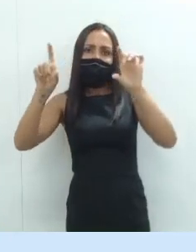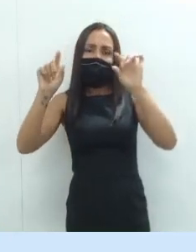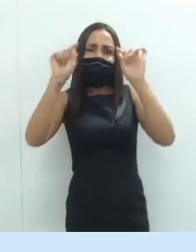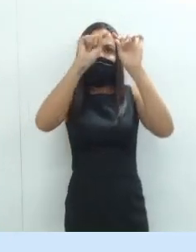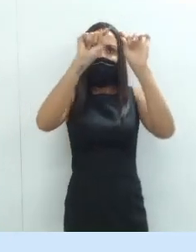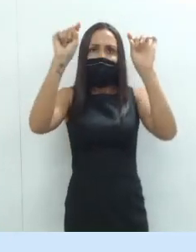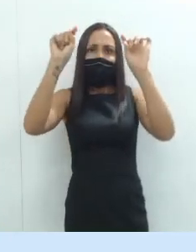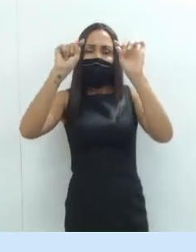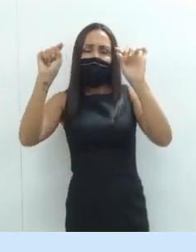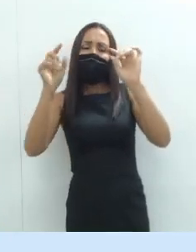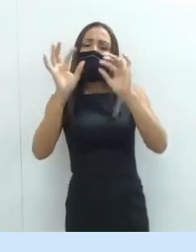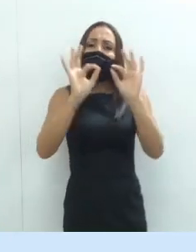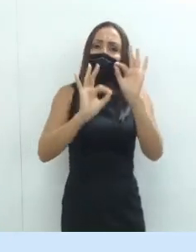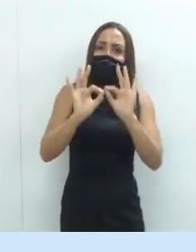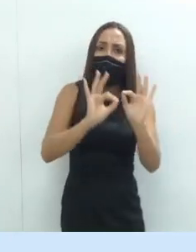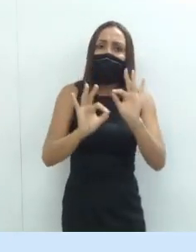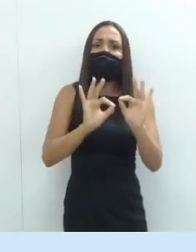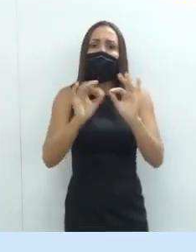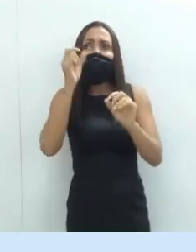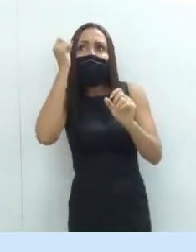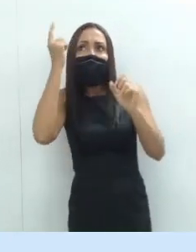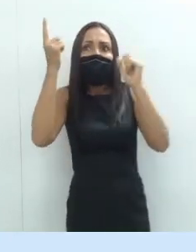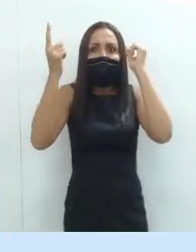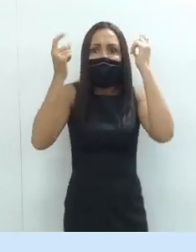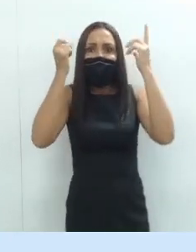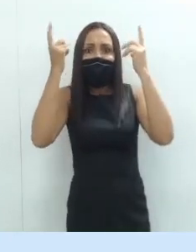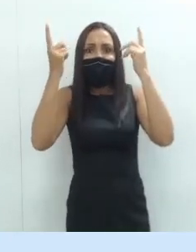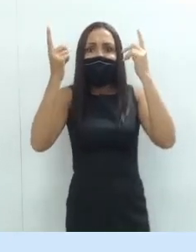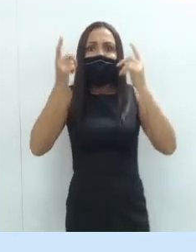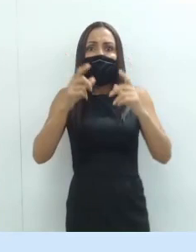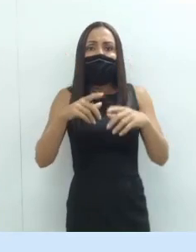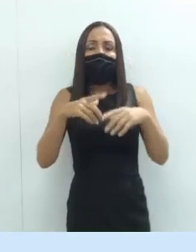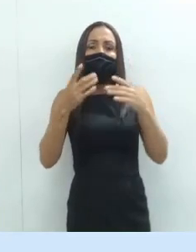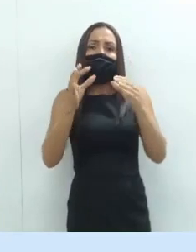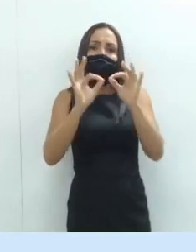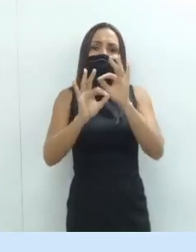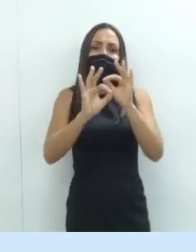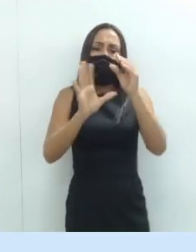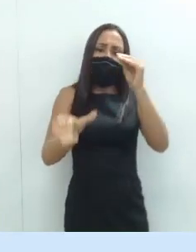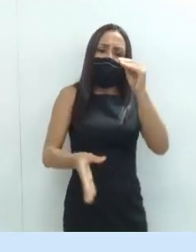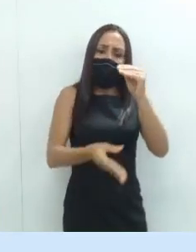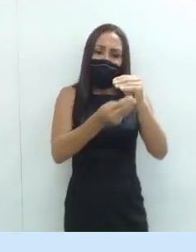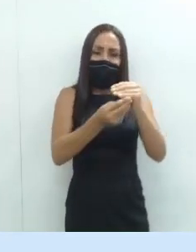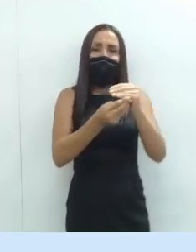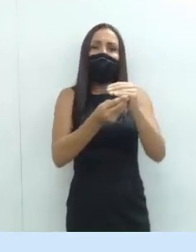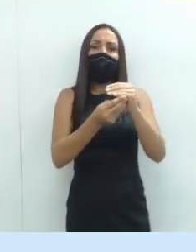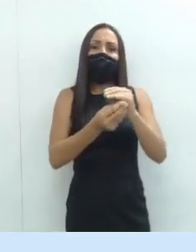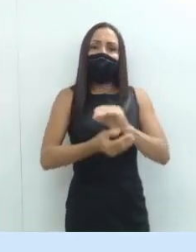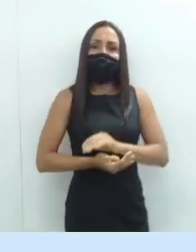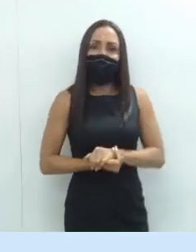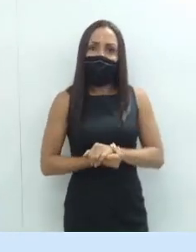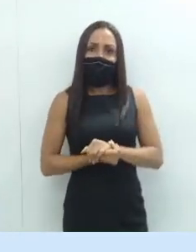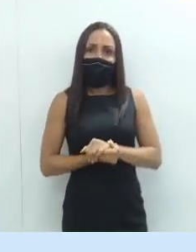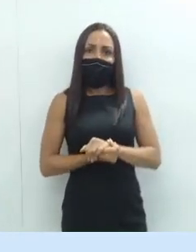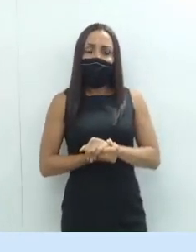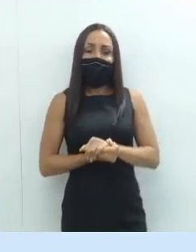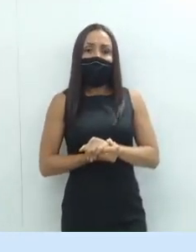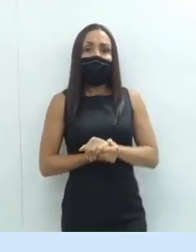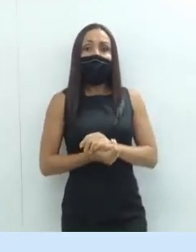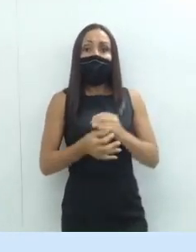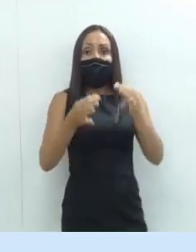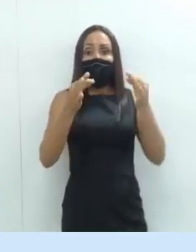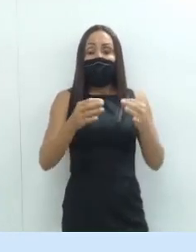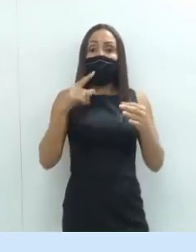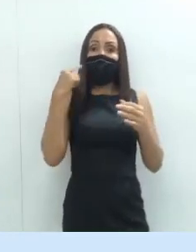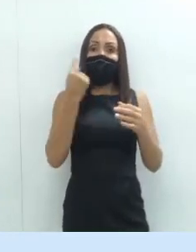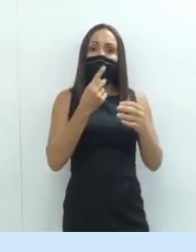vai organizar as ideias, não é? Para poder formar a sua síntese e formar o seu resumo, que é exatamente o que nós